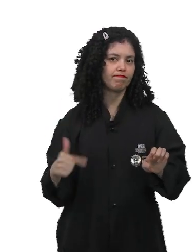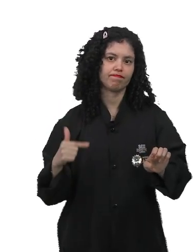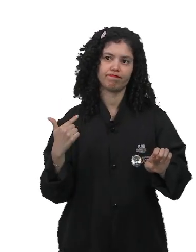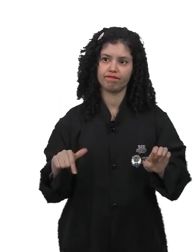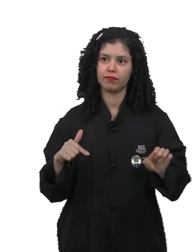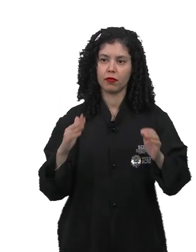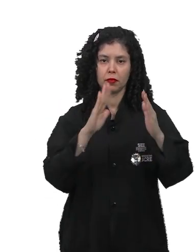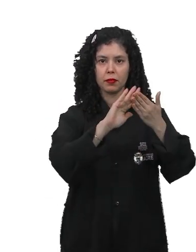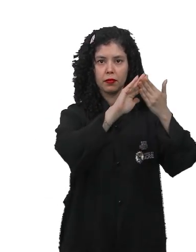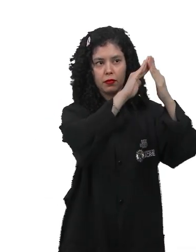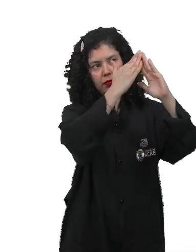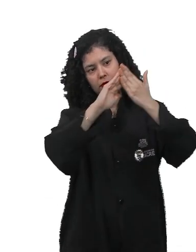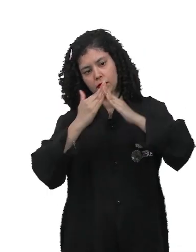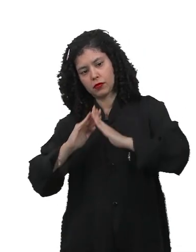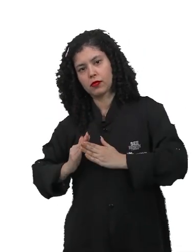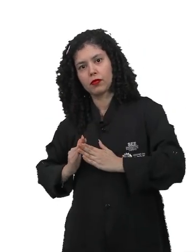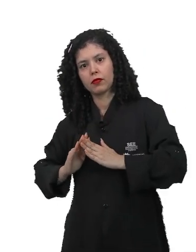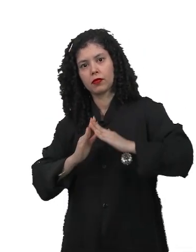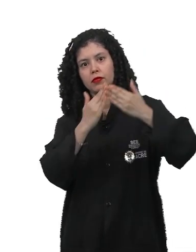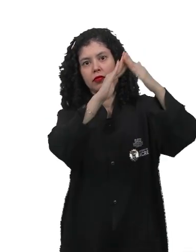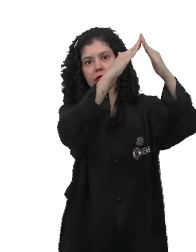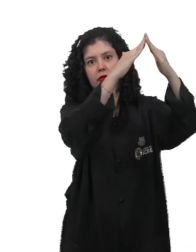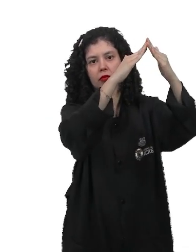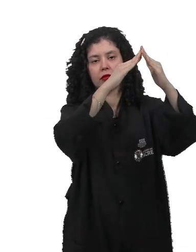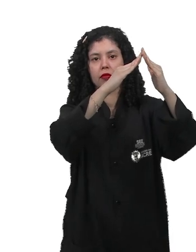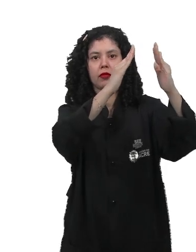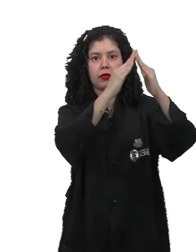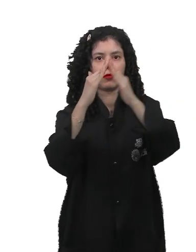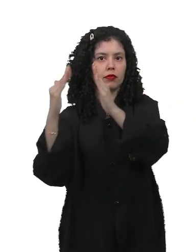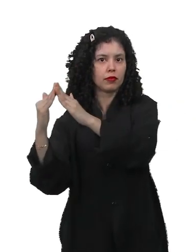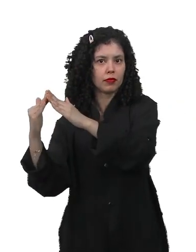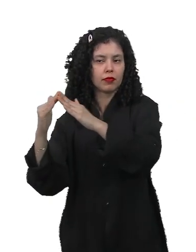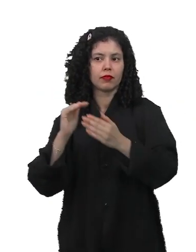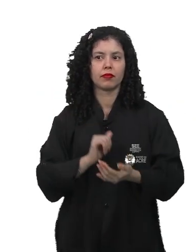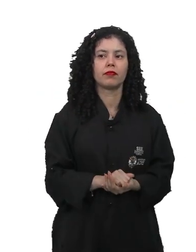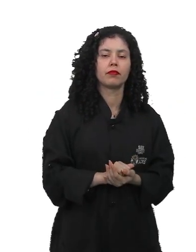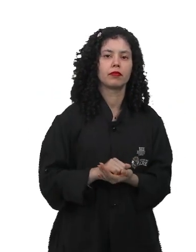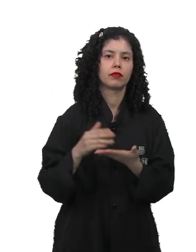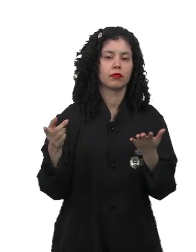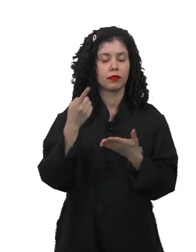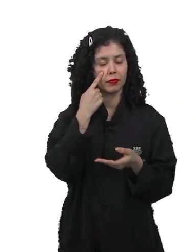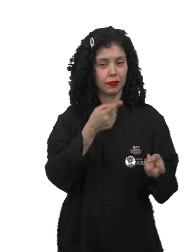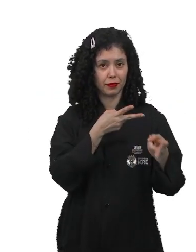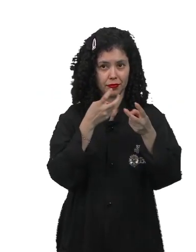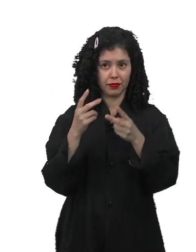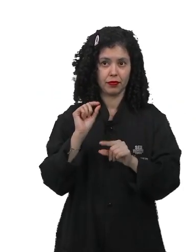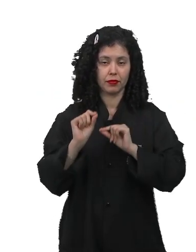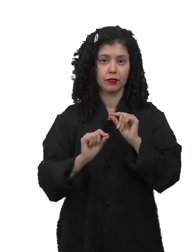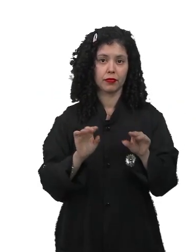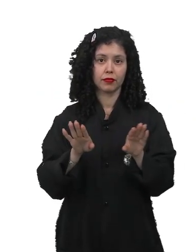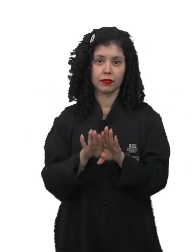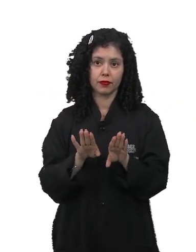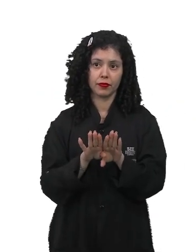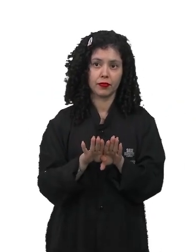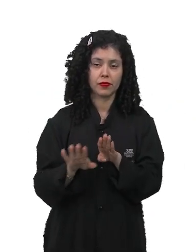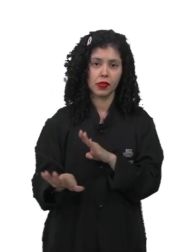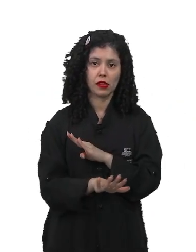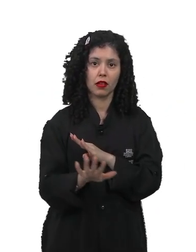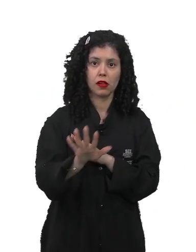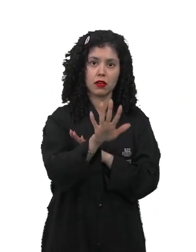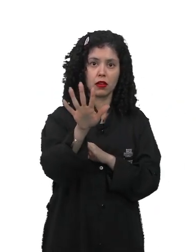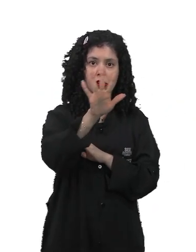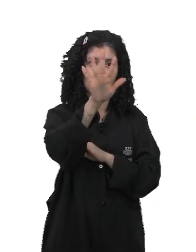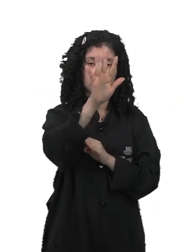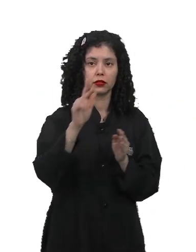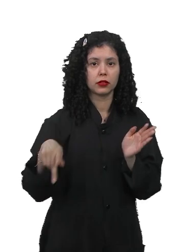que as casas estão amontoadas, umas em cima das outras, e você pode observar também que na favela não